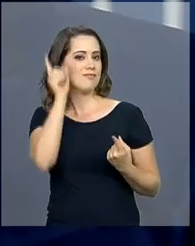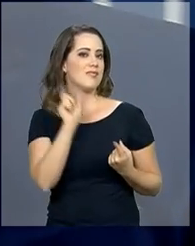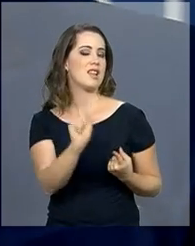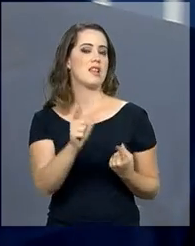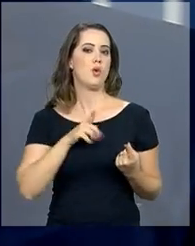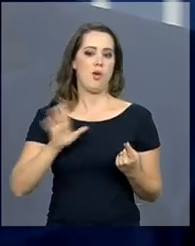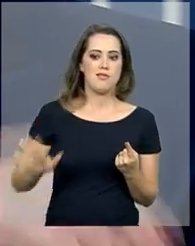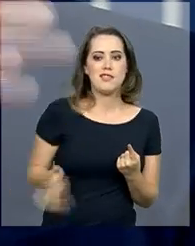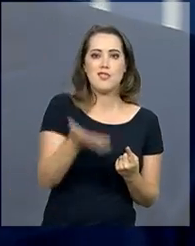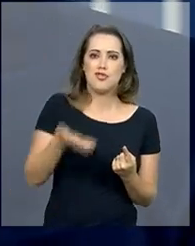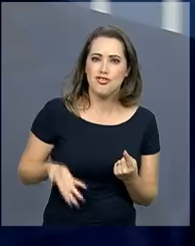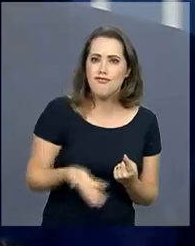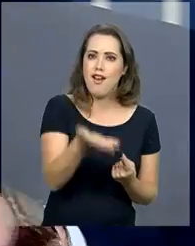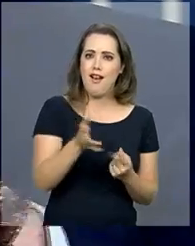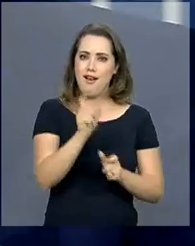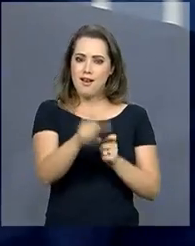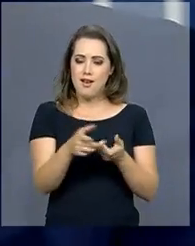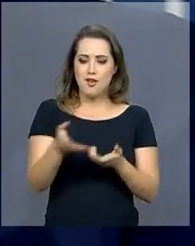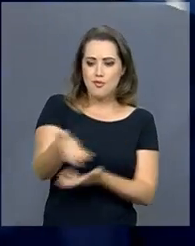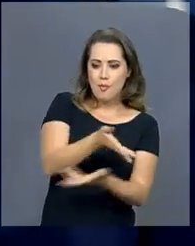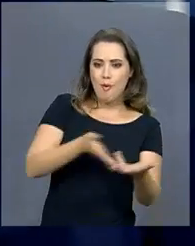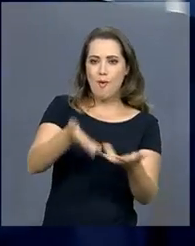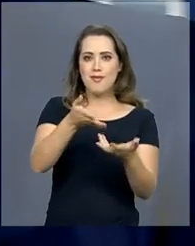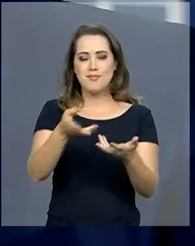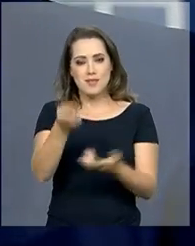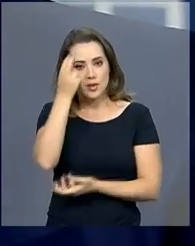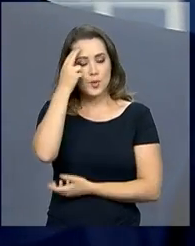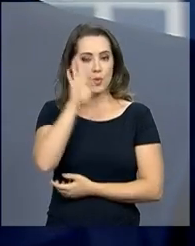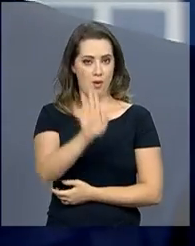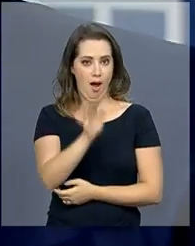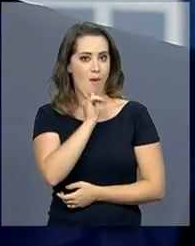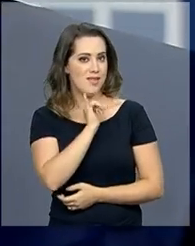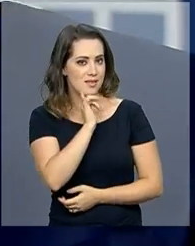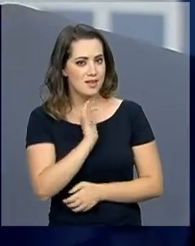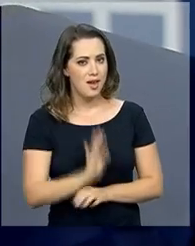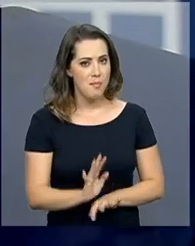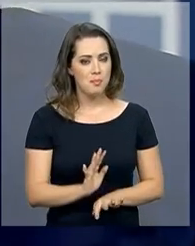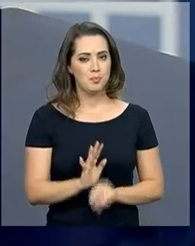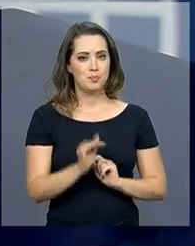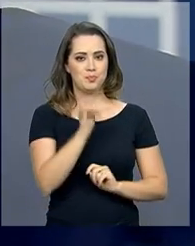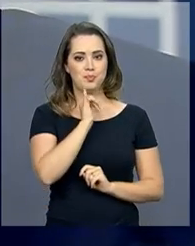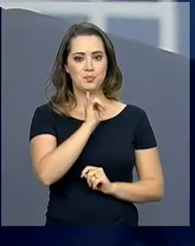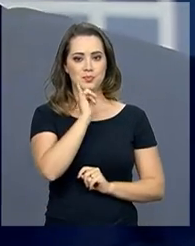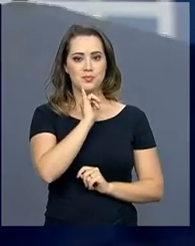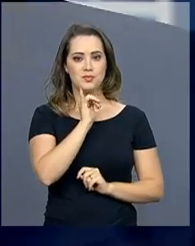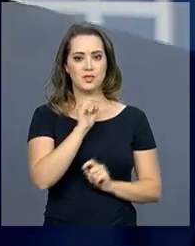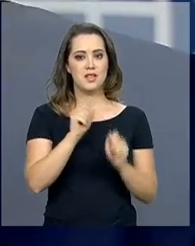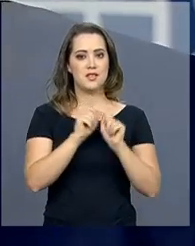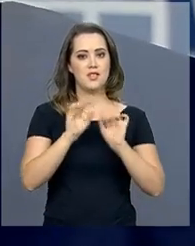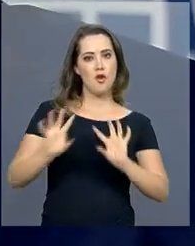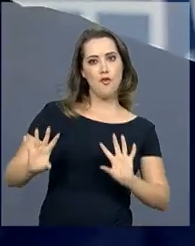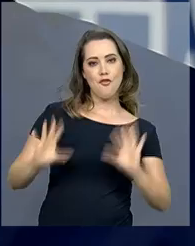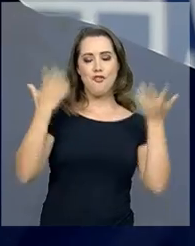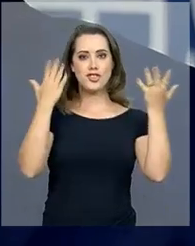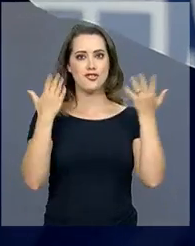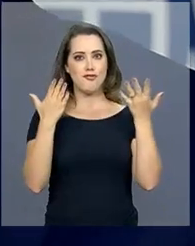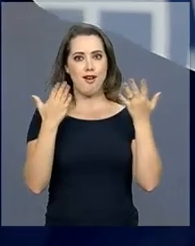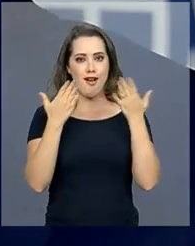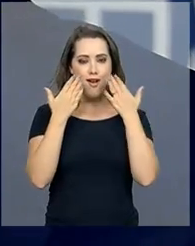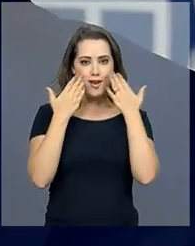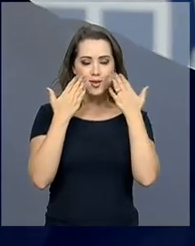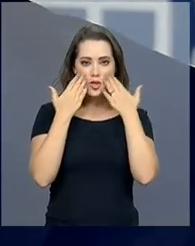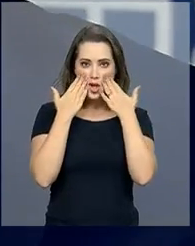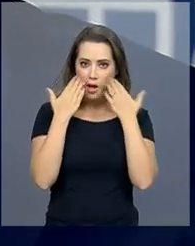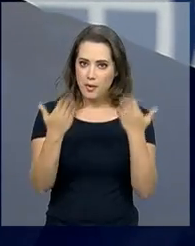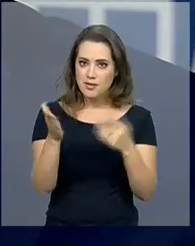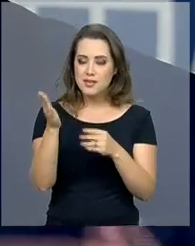incentivar movimentos culturais por exemplo fazer um um festival de cinema entre os países do